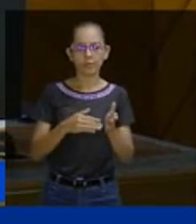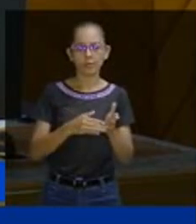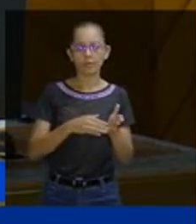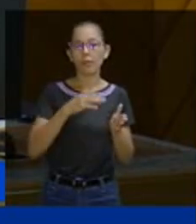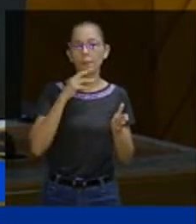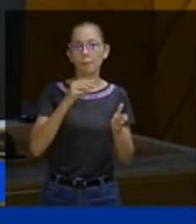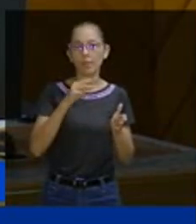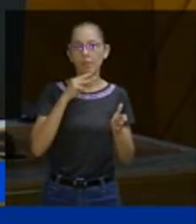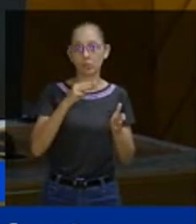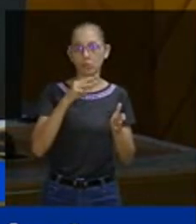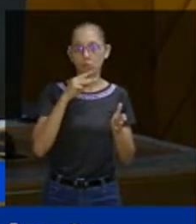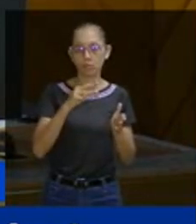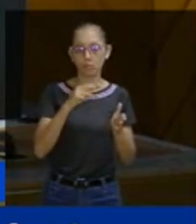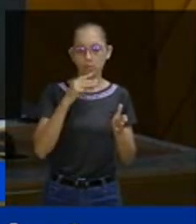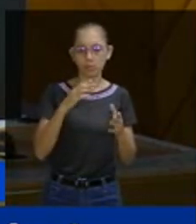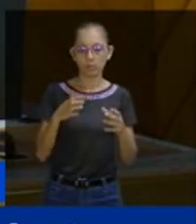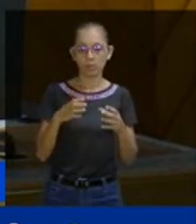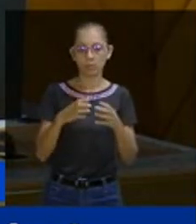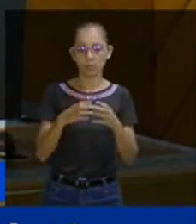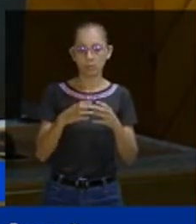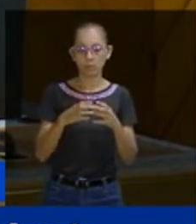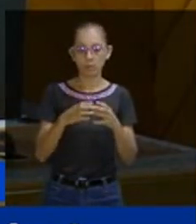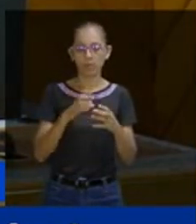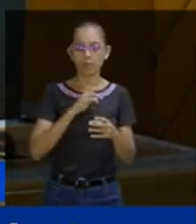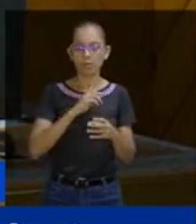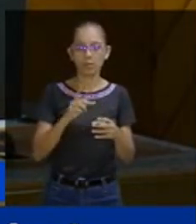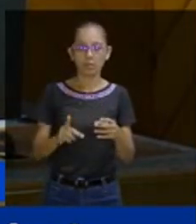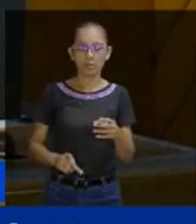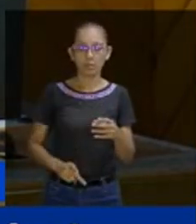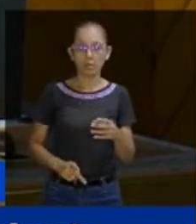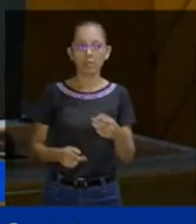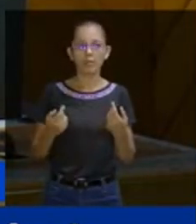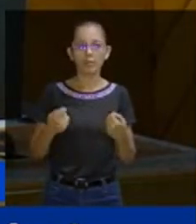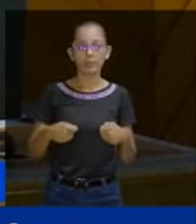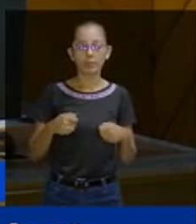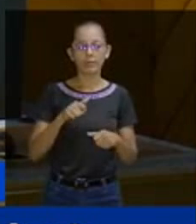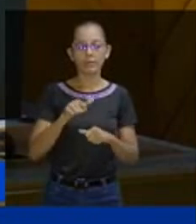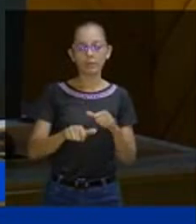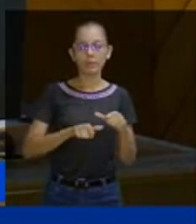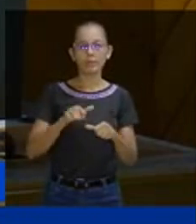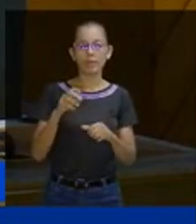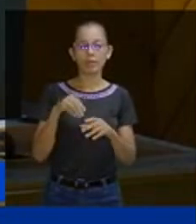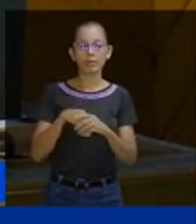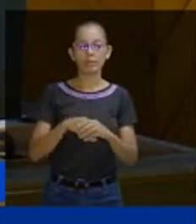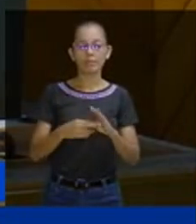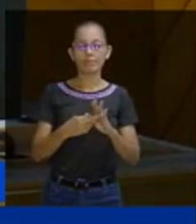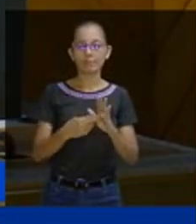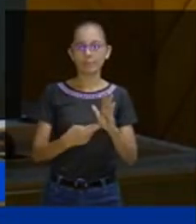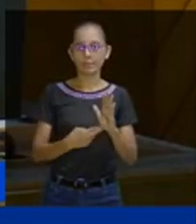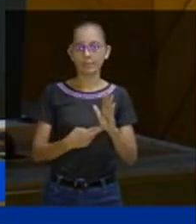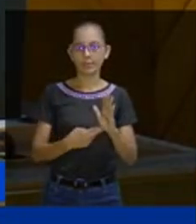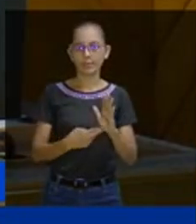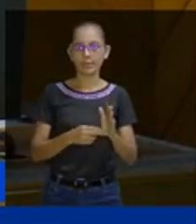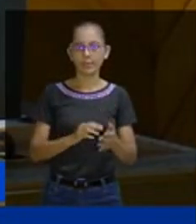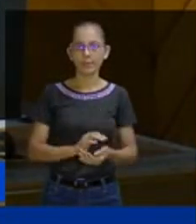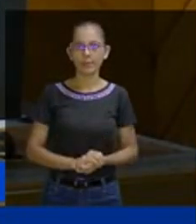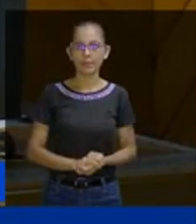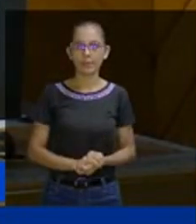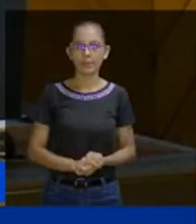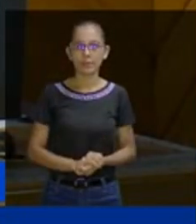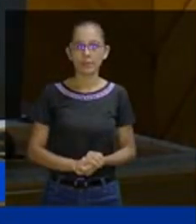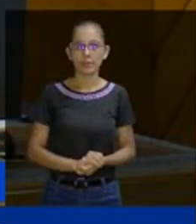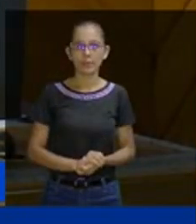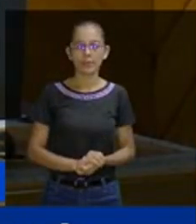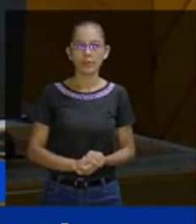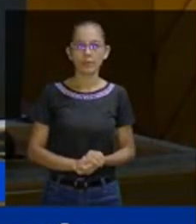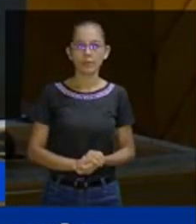se a vossa equipe, a presidência, apresente a este plenário a alteração de regimento interno para que, na medida que